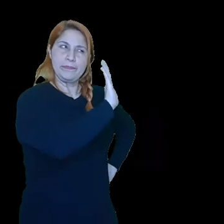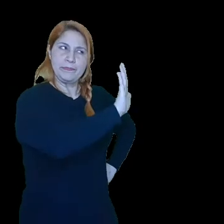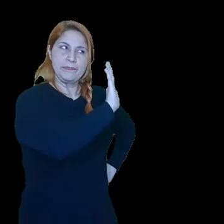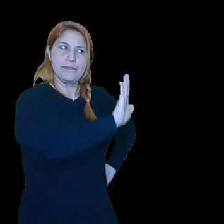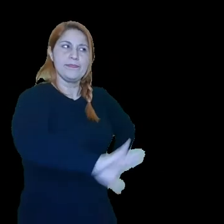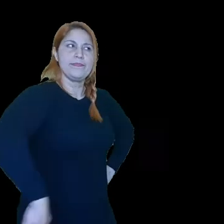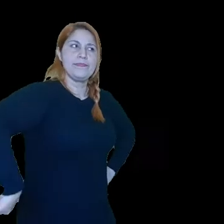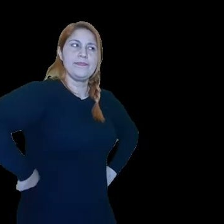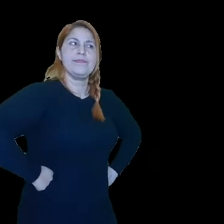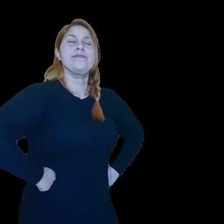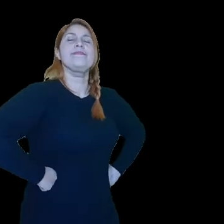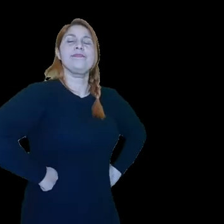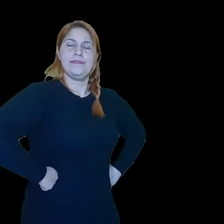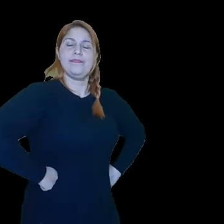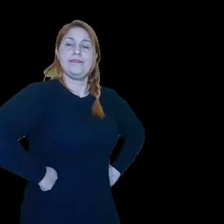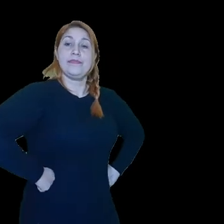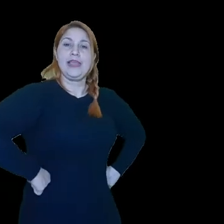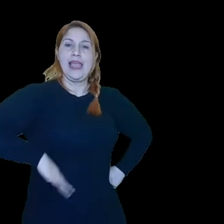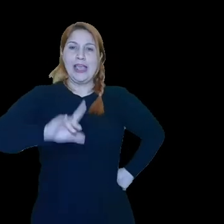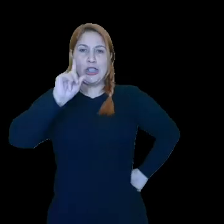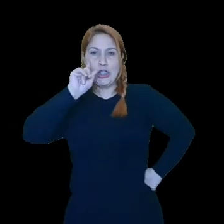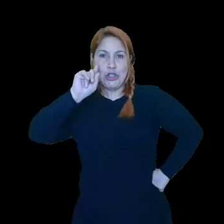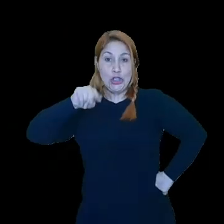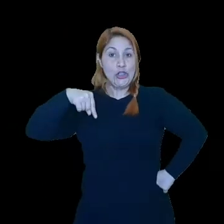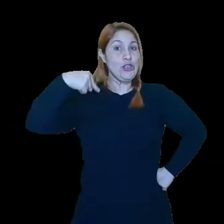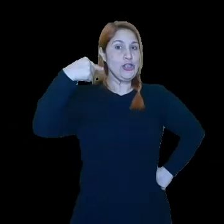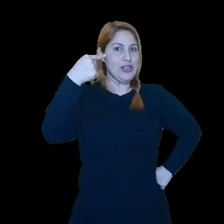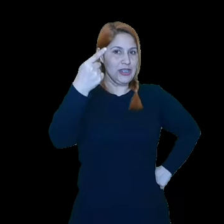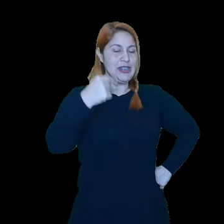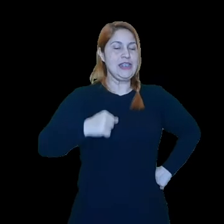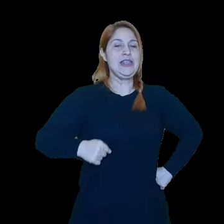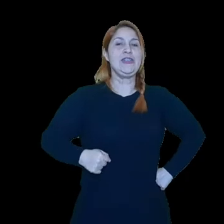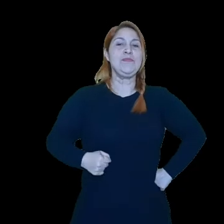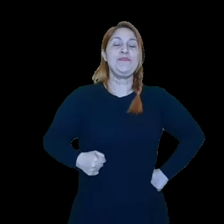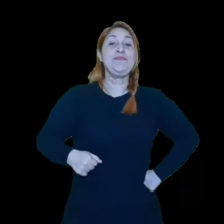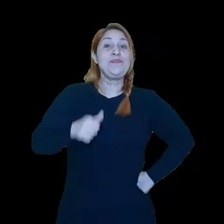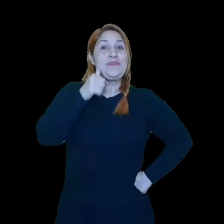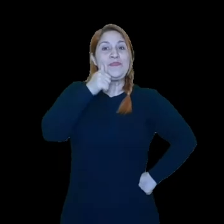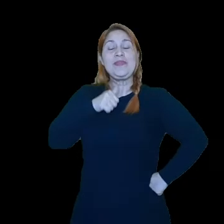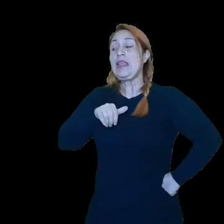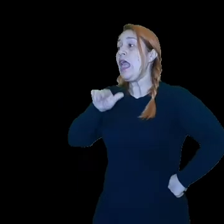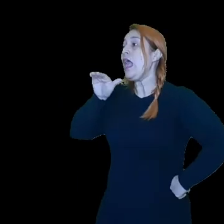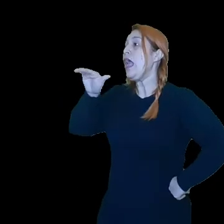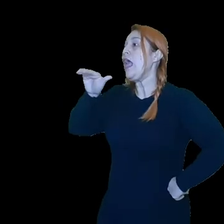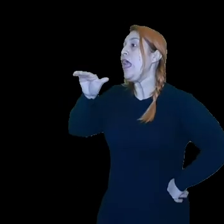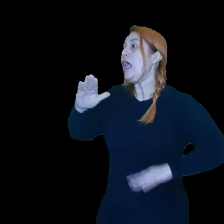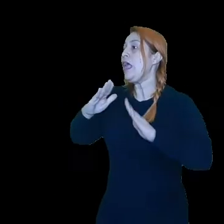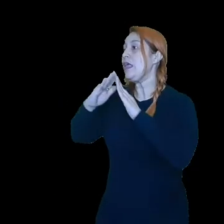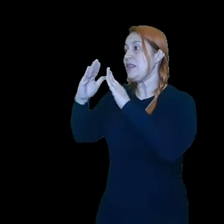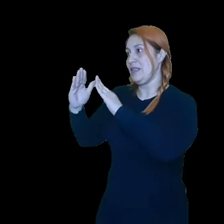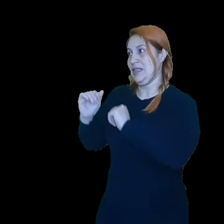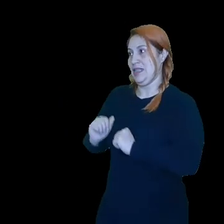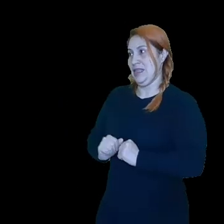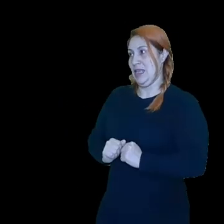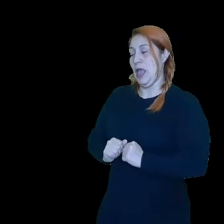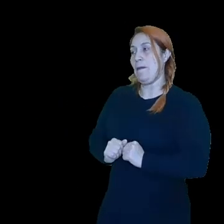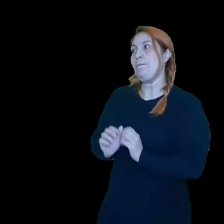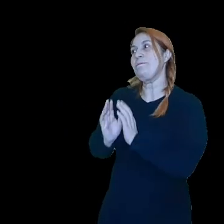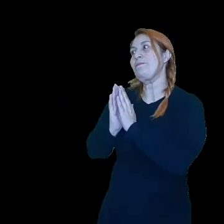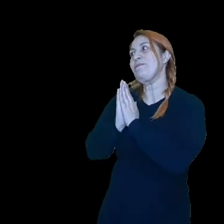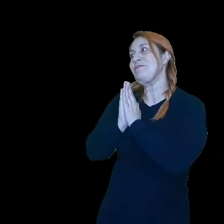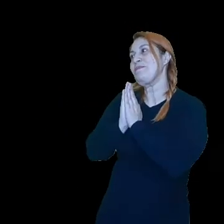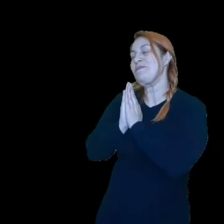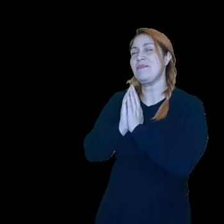E, no dia seguinte, Dona Mercedinha, o que deseja, Dona Maria?